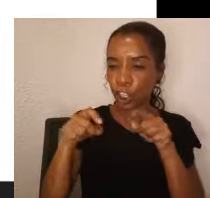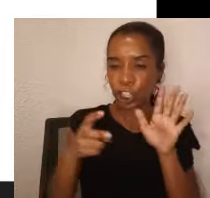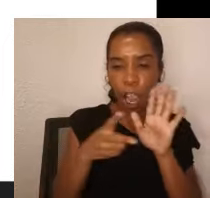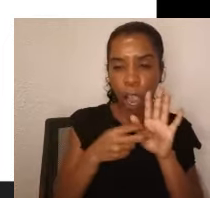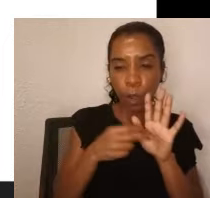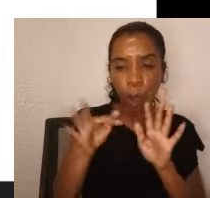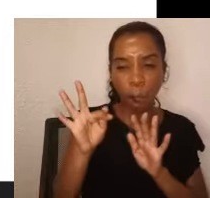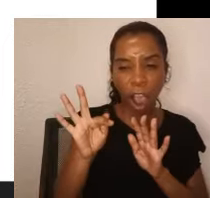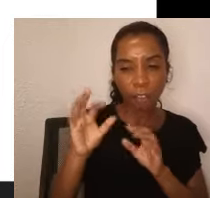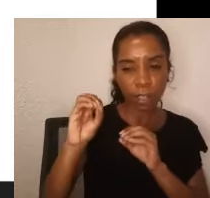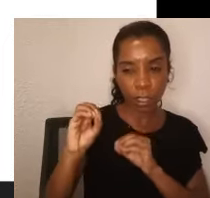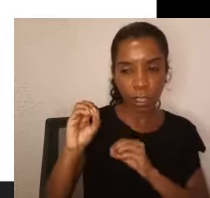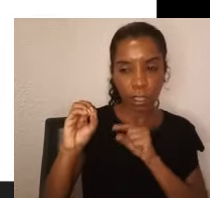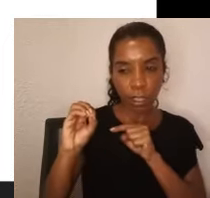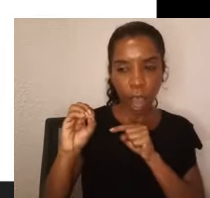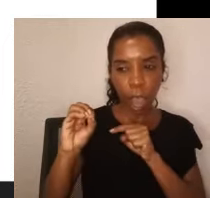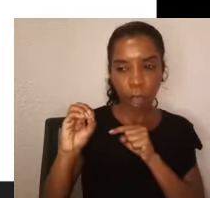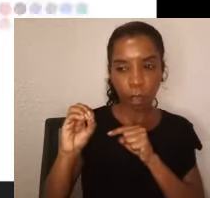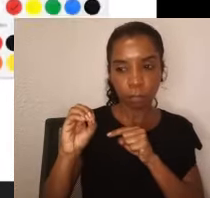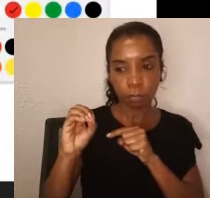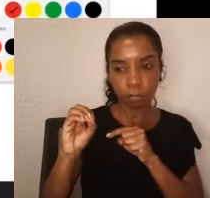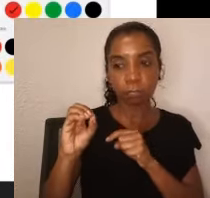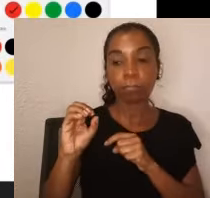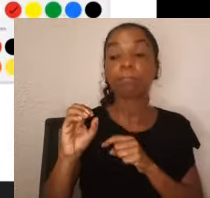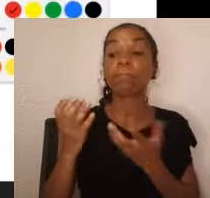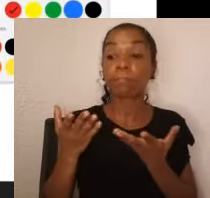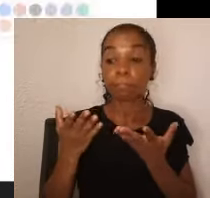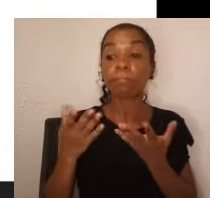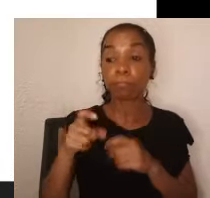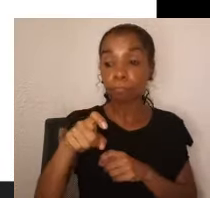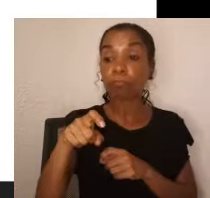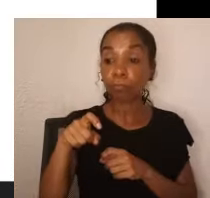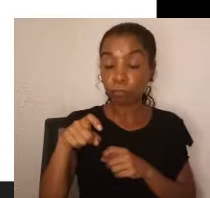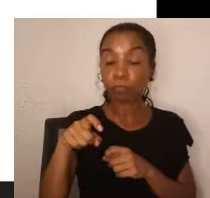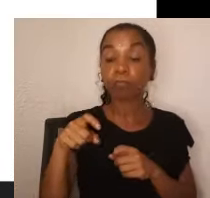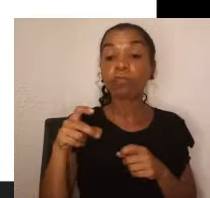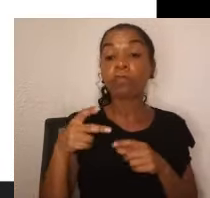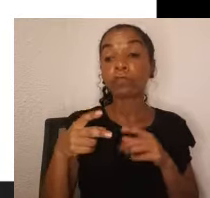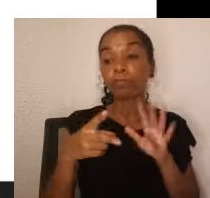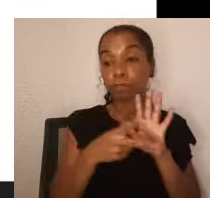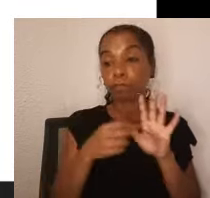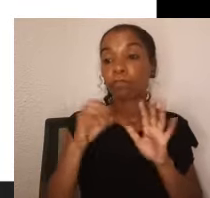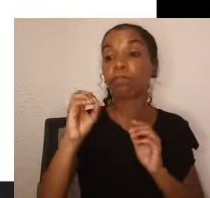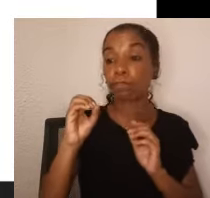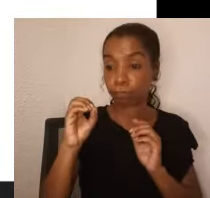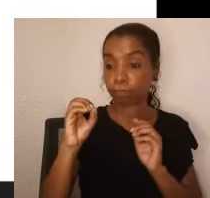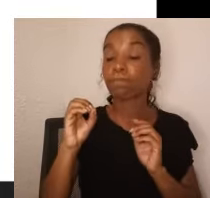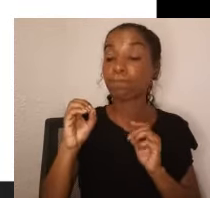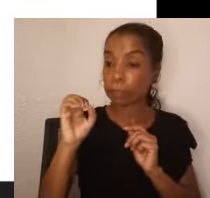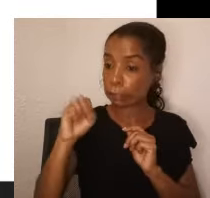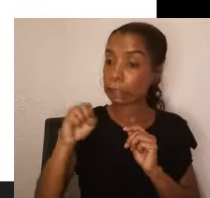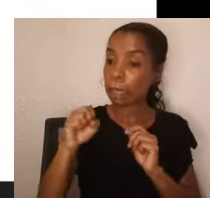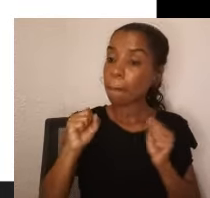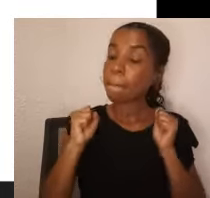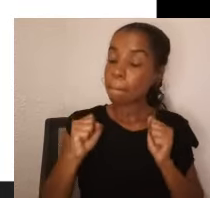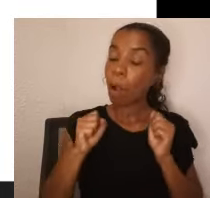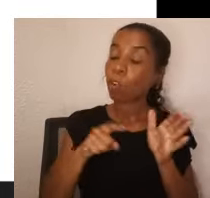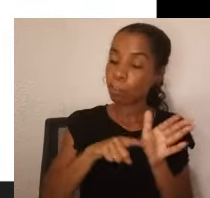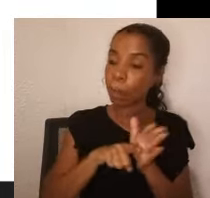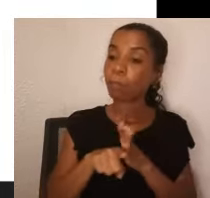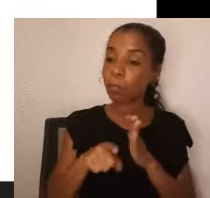Né? Bom, quanto é f de 0? F de 0, pelo que está